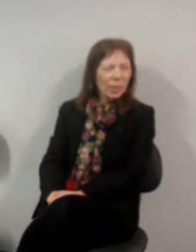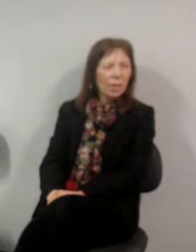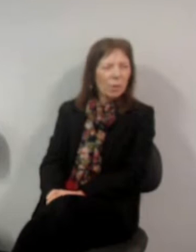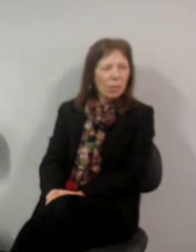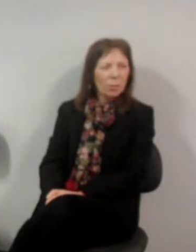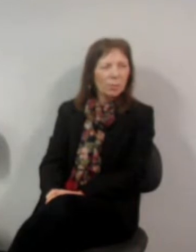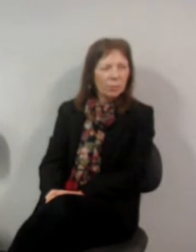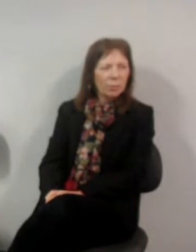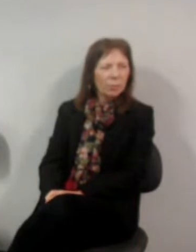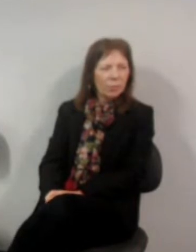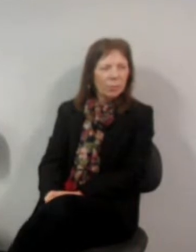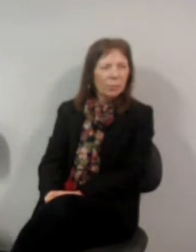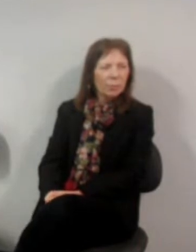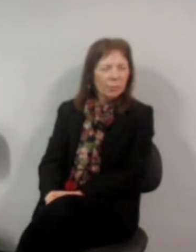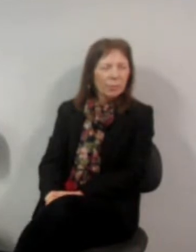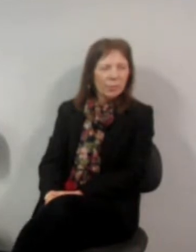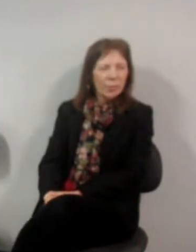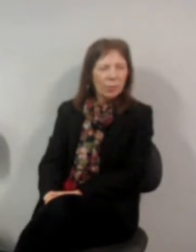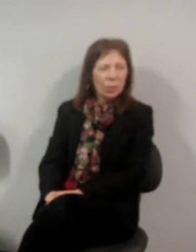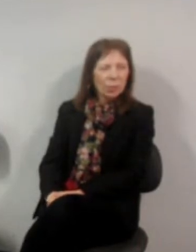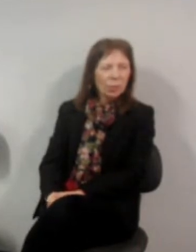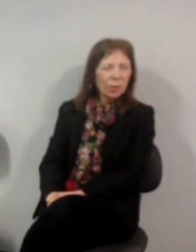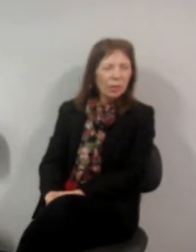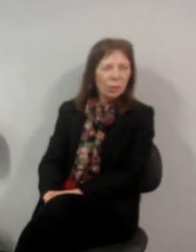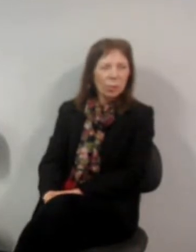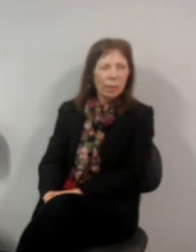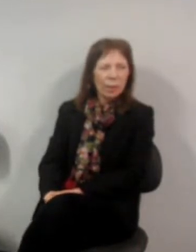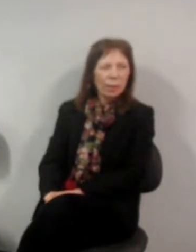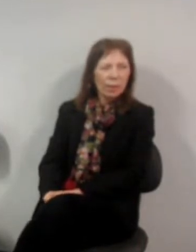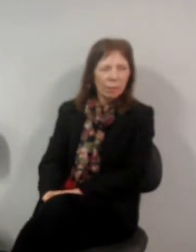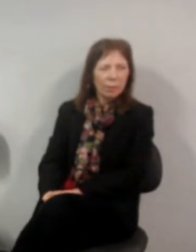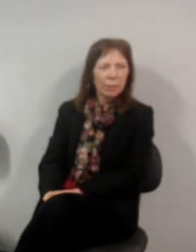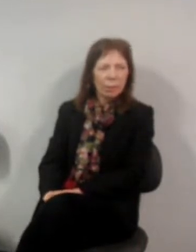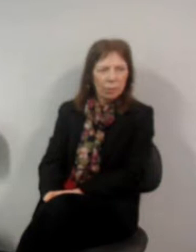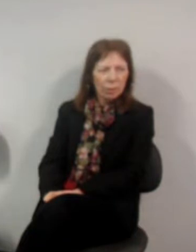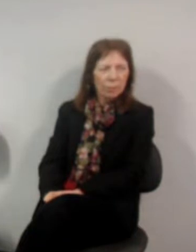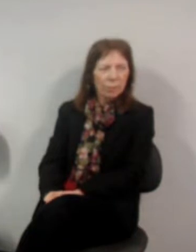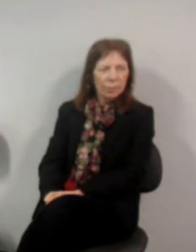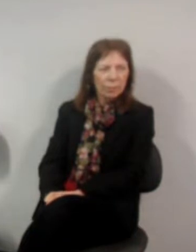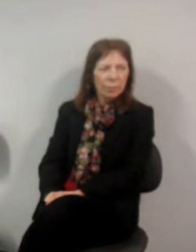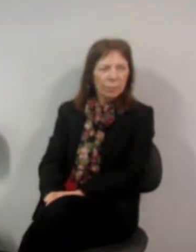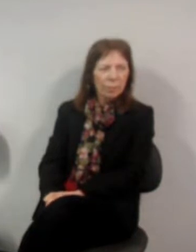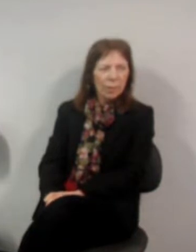flora. Você Você toma um só daquele por Todo dia. dia, se Todo tomar, dia. É melhor do que